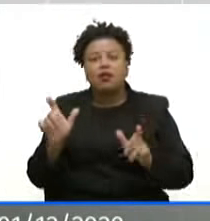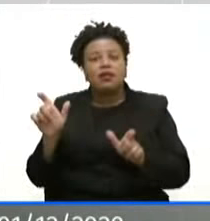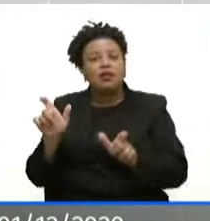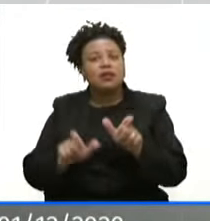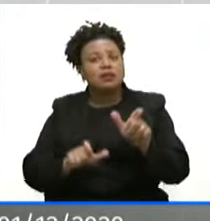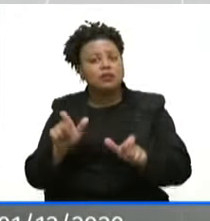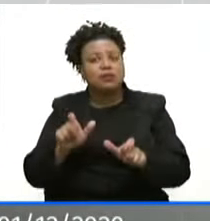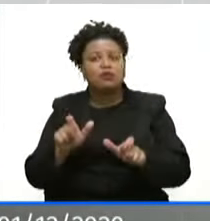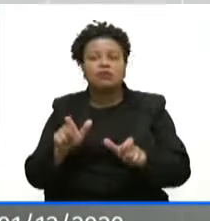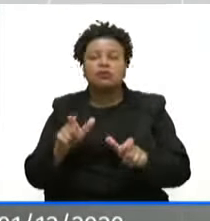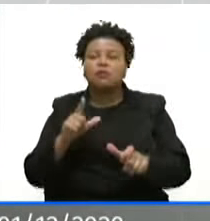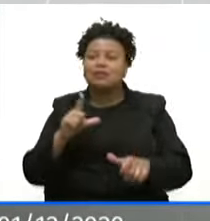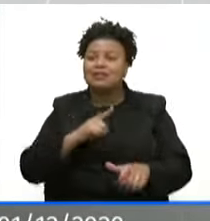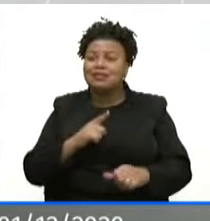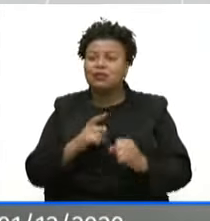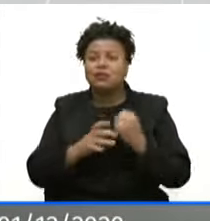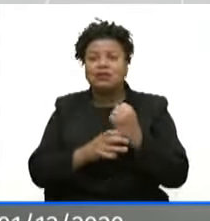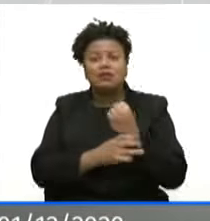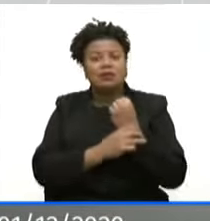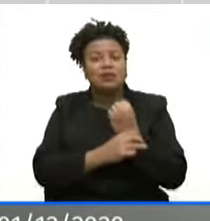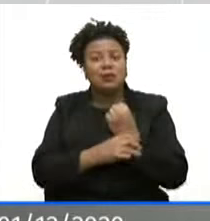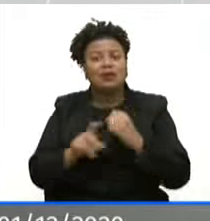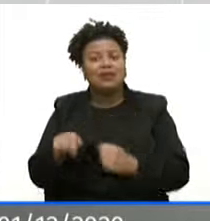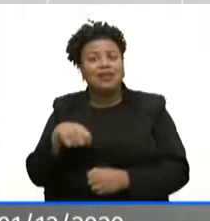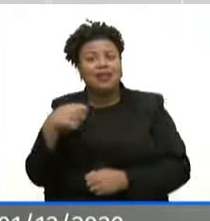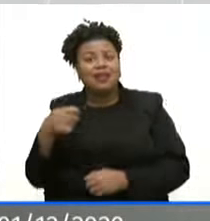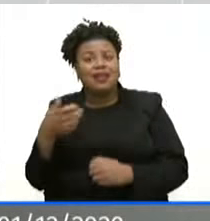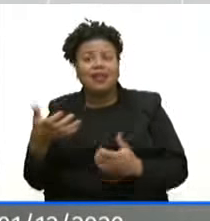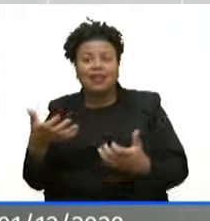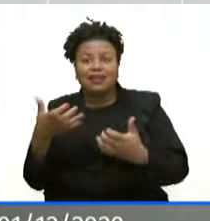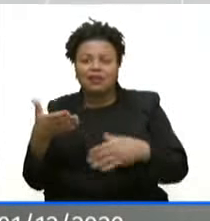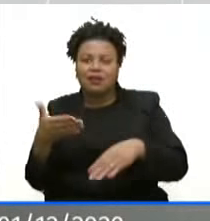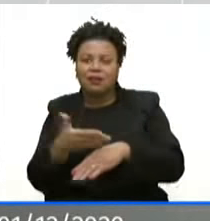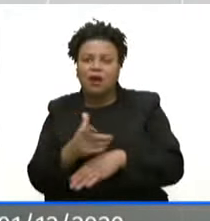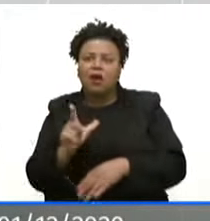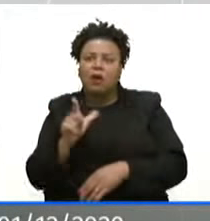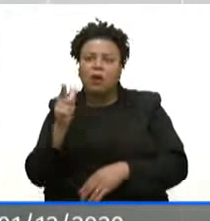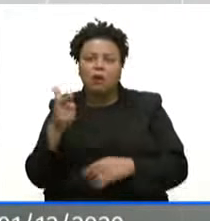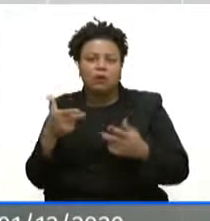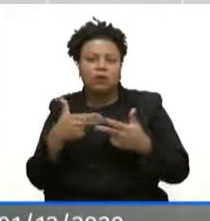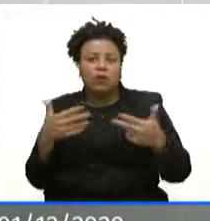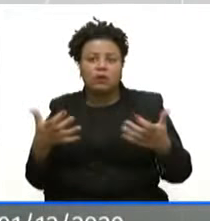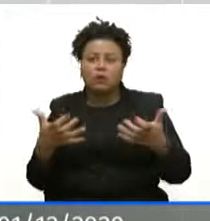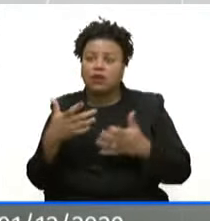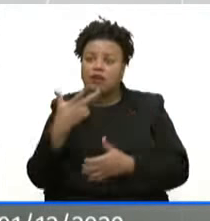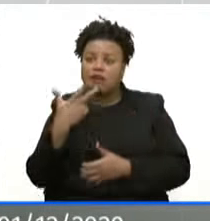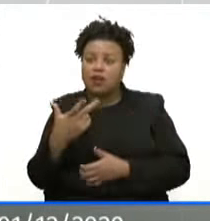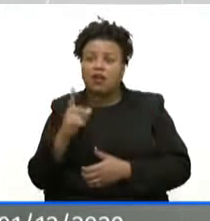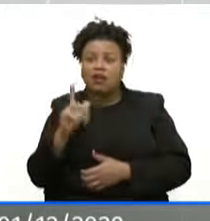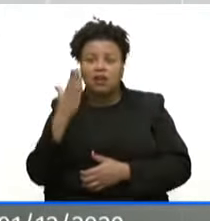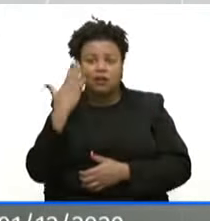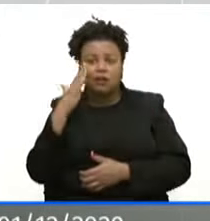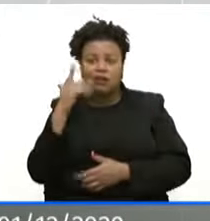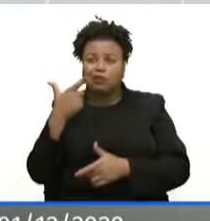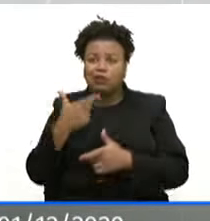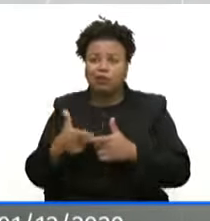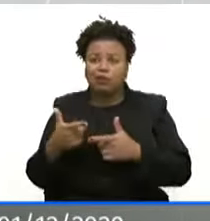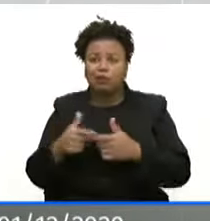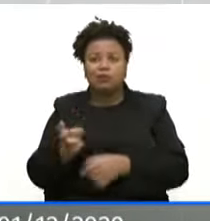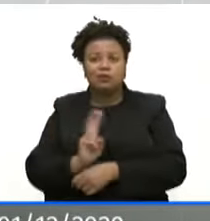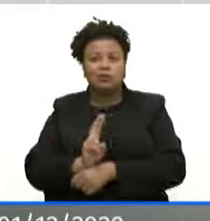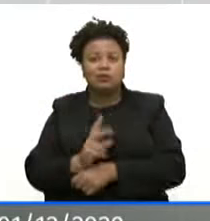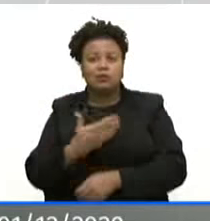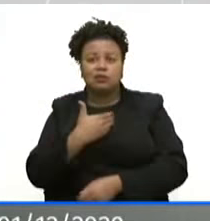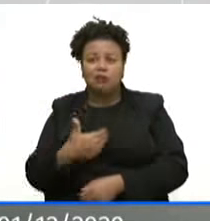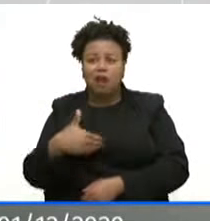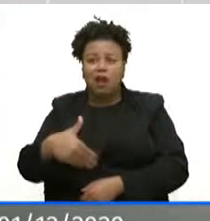pessoas estarem lá em segurança, aquelas que querem. E uma outra questão que eu quero levantar aqui, que eu entendo que é um problema de segurança pública, agora